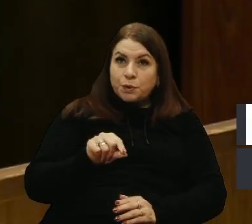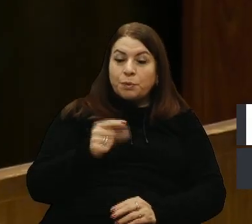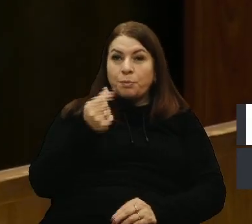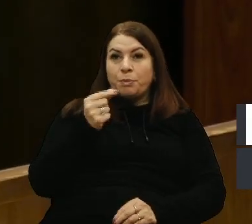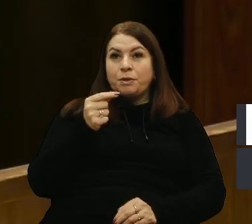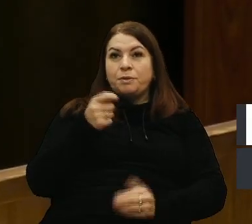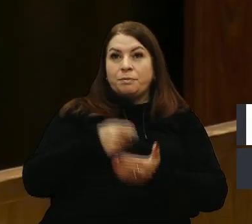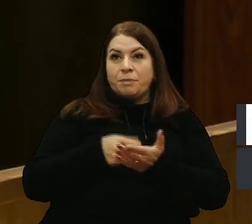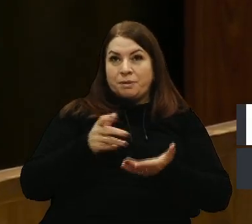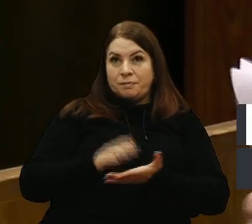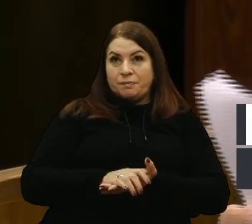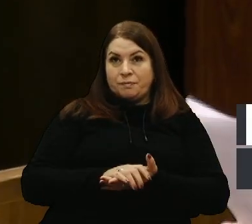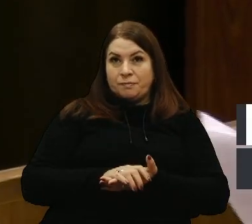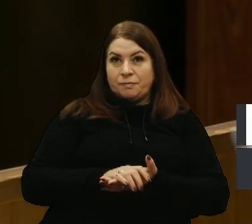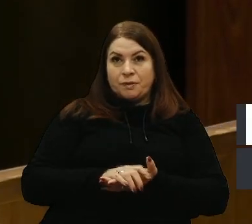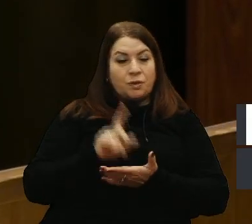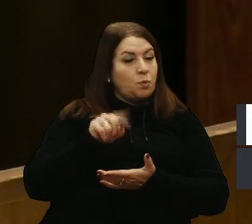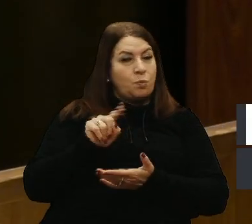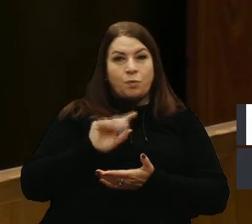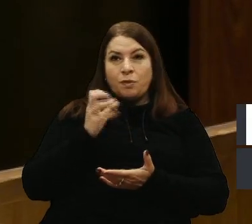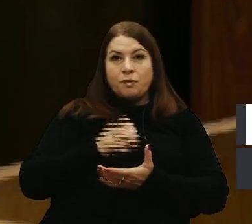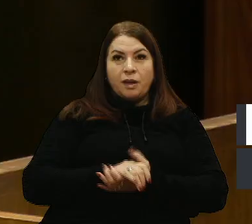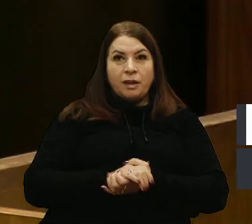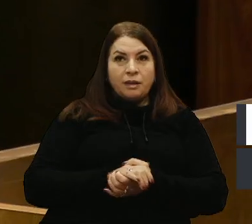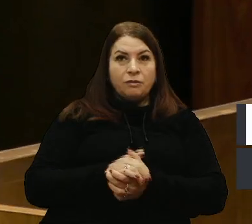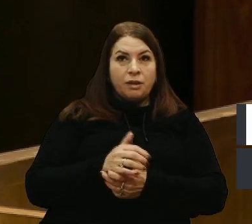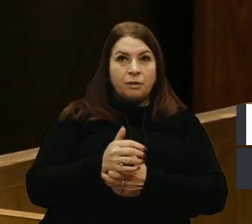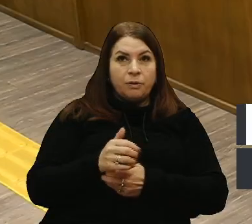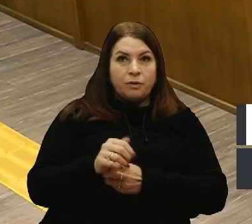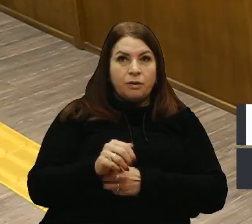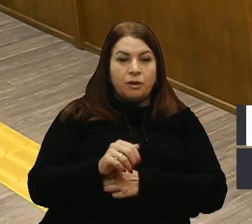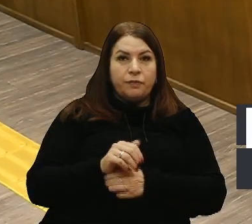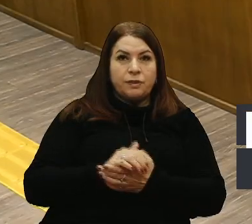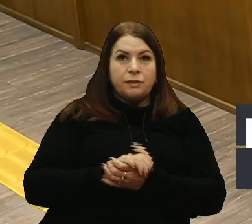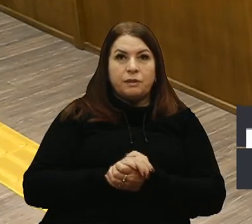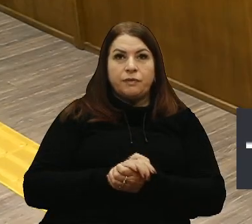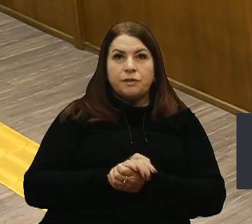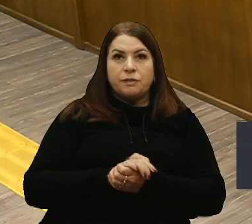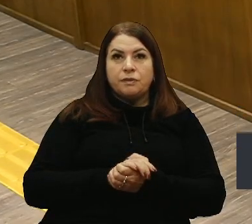da passagem. Só que não é isso que acontece. Então,